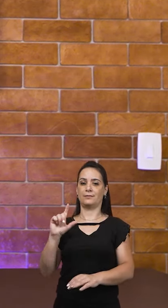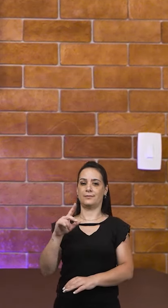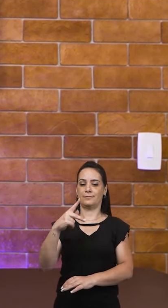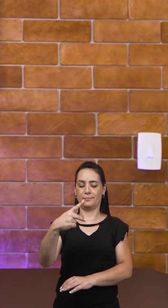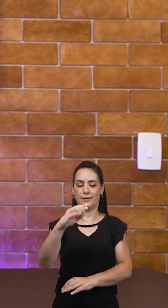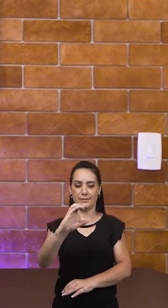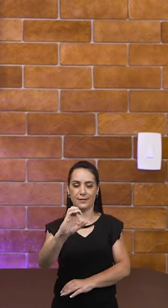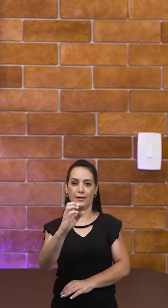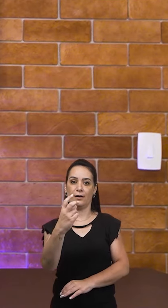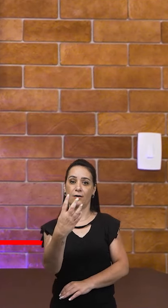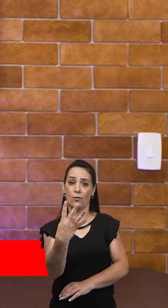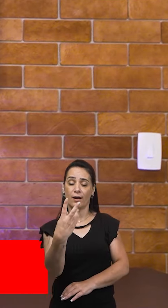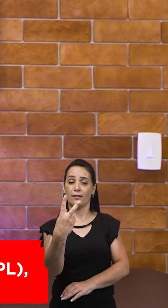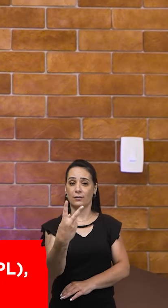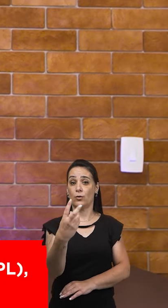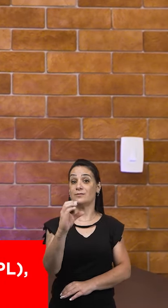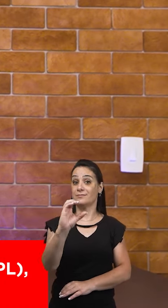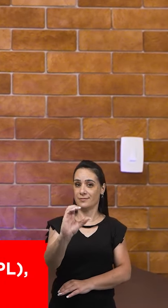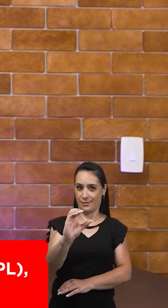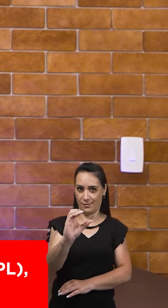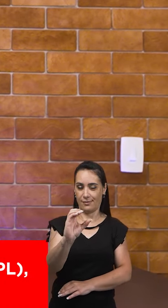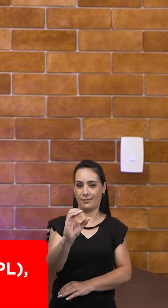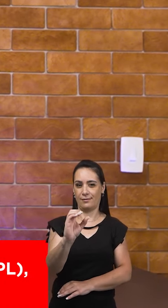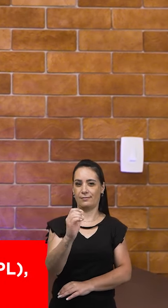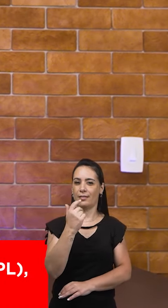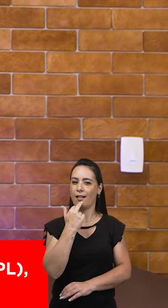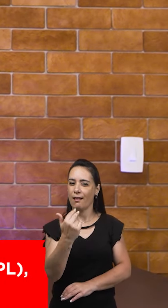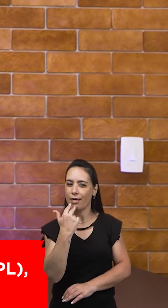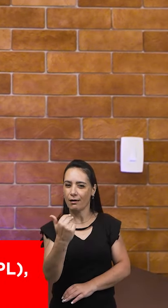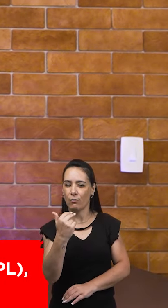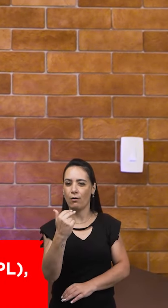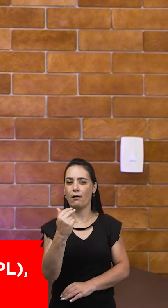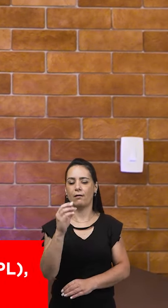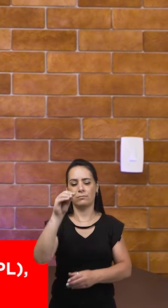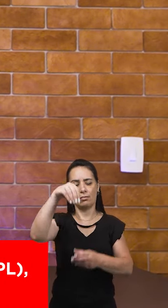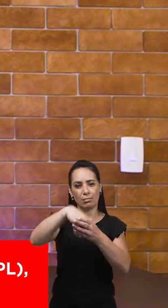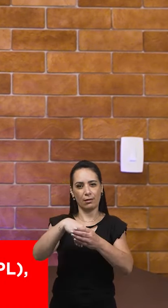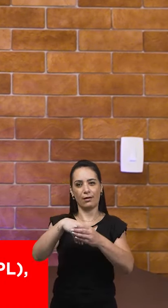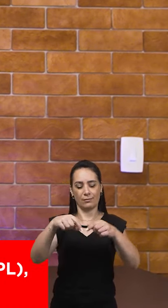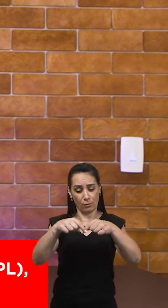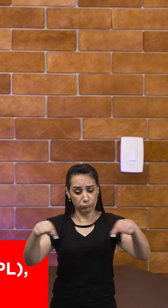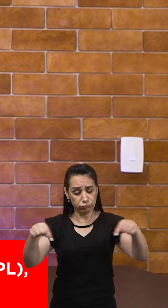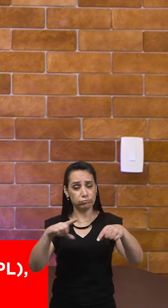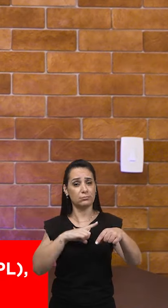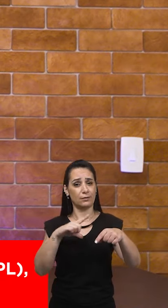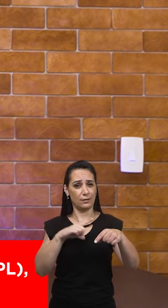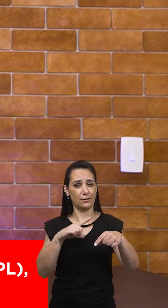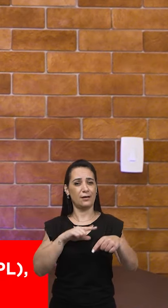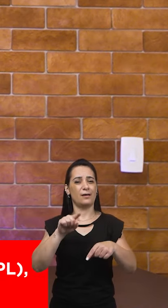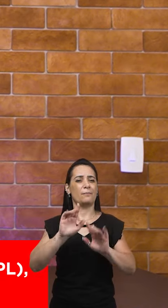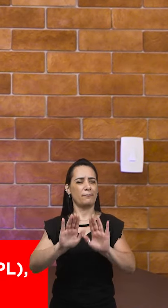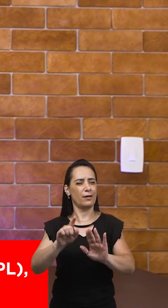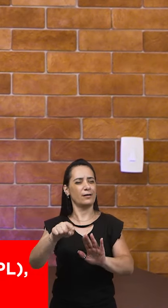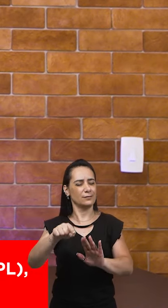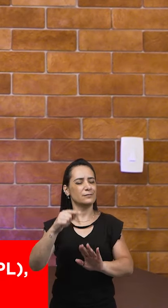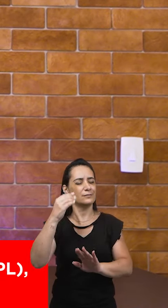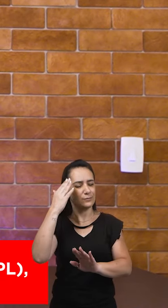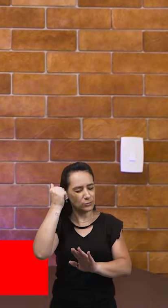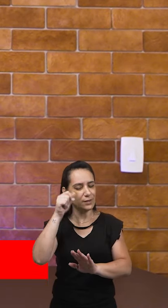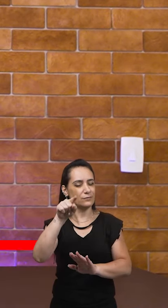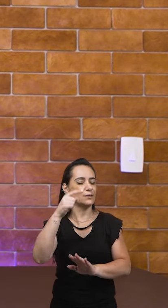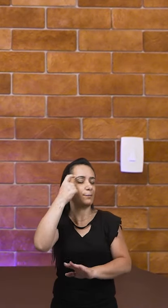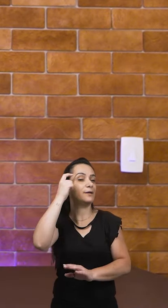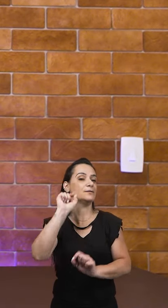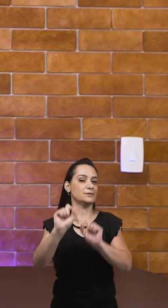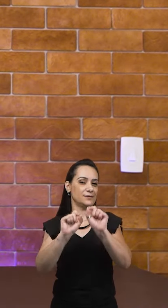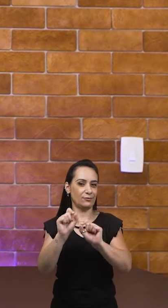é o PC42T. Ela suporta as seguintes linguagens listadas aqui abaixo, mas eu já sei